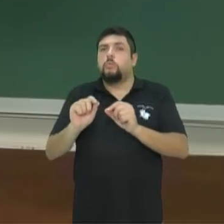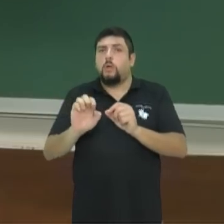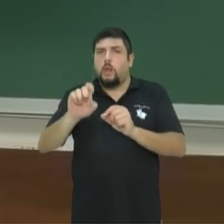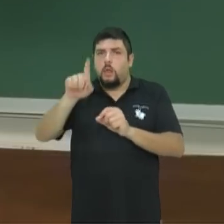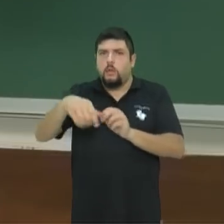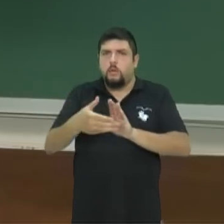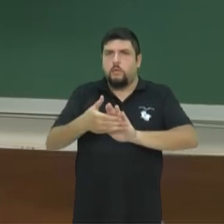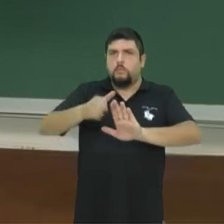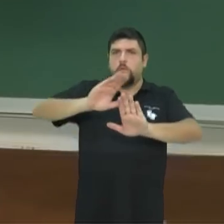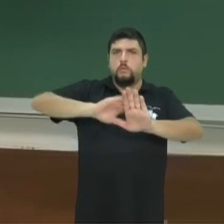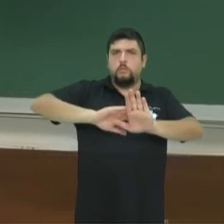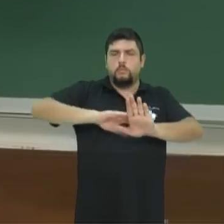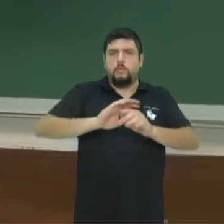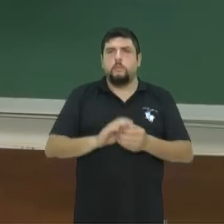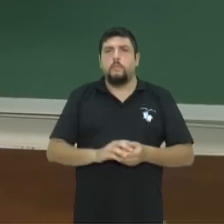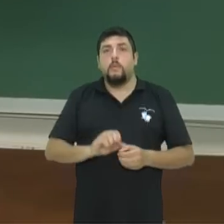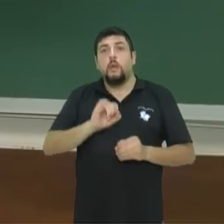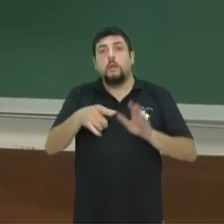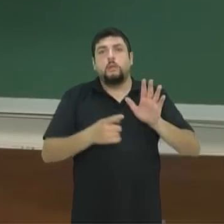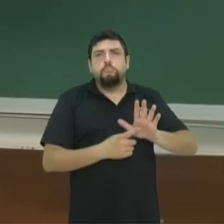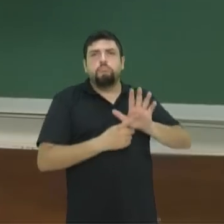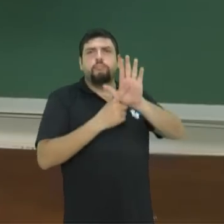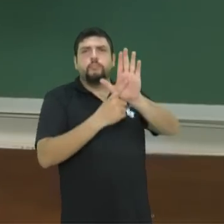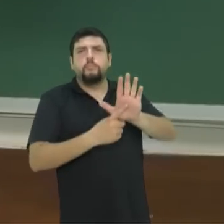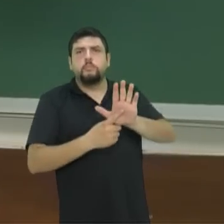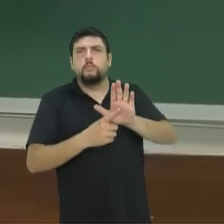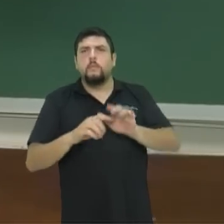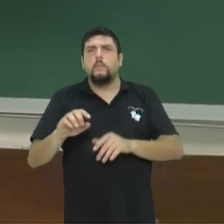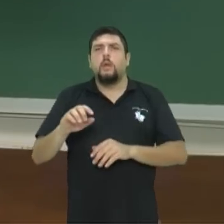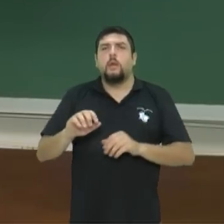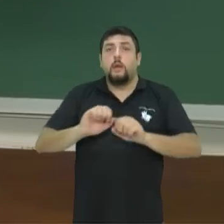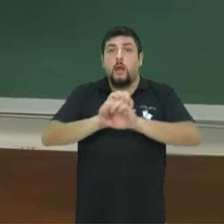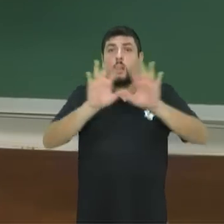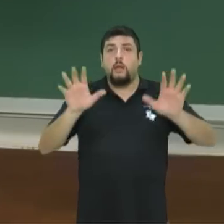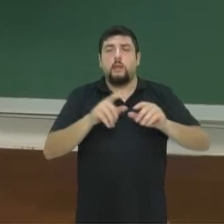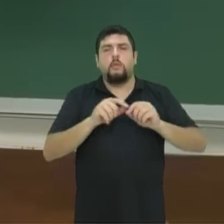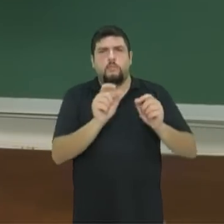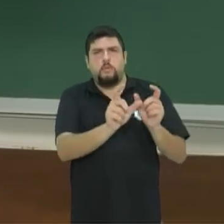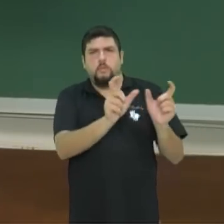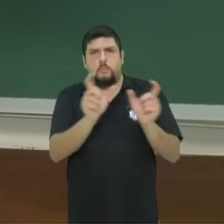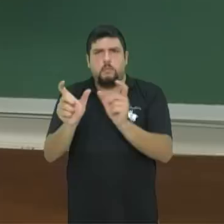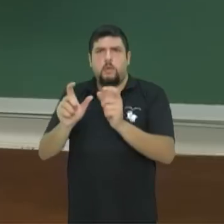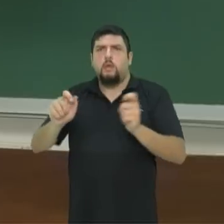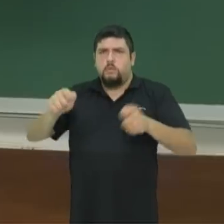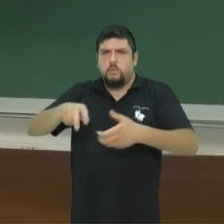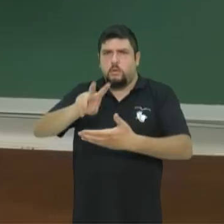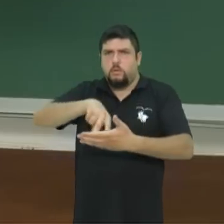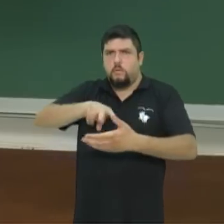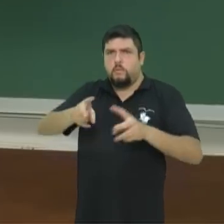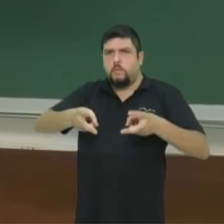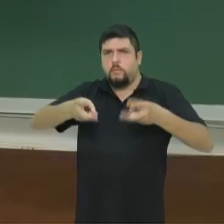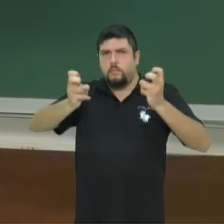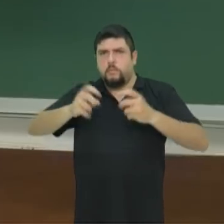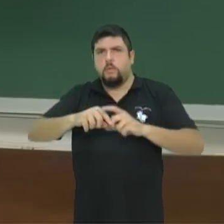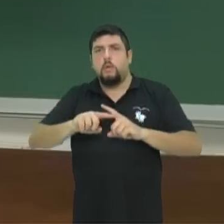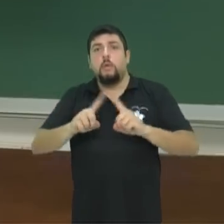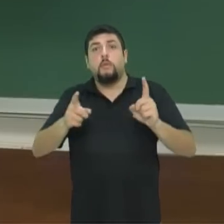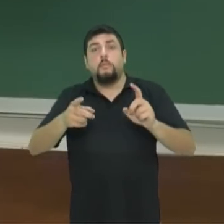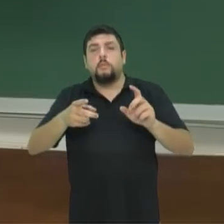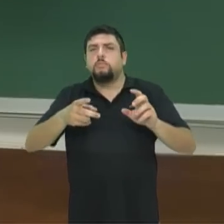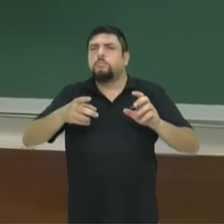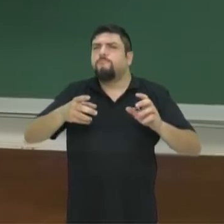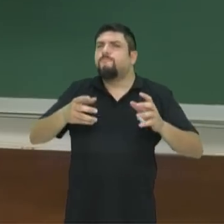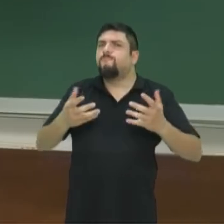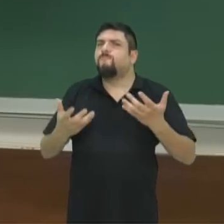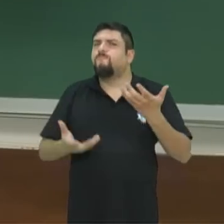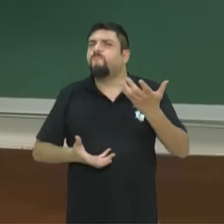não explícitas. Quando está explícito, está escrito, né, pormenorizadamente em detalhes. Quando está implícita, a gente que tem que preencher as lacunas, é o